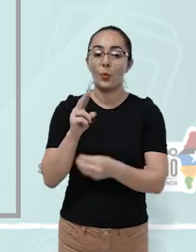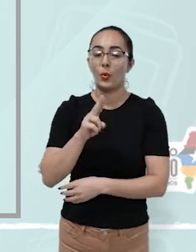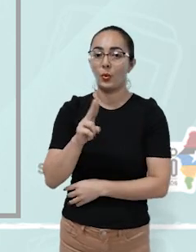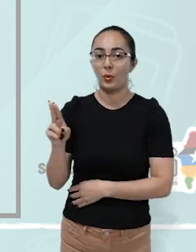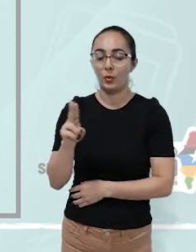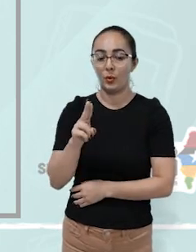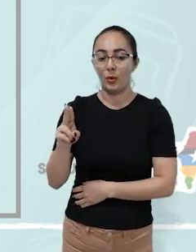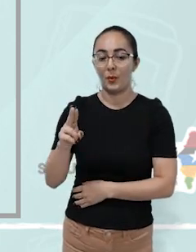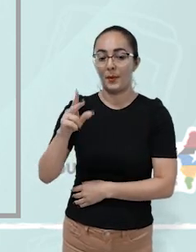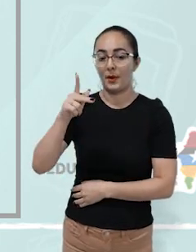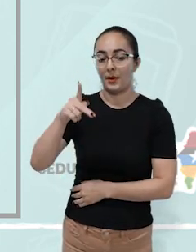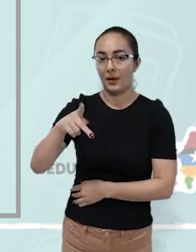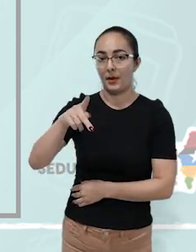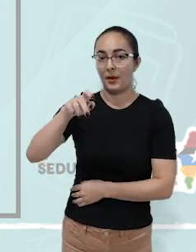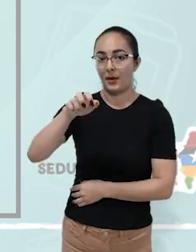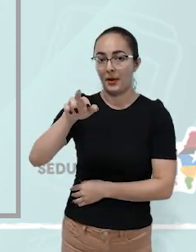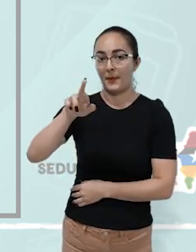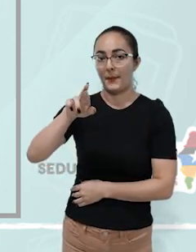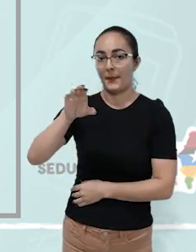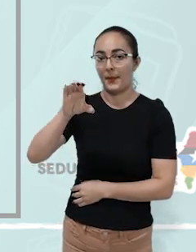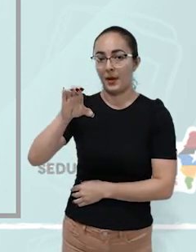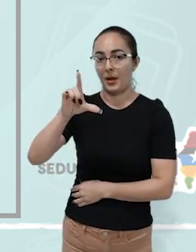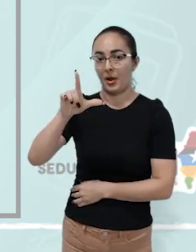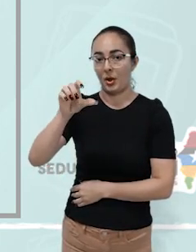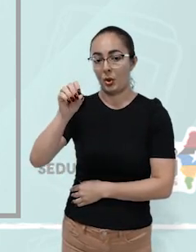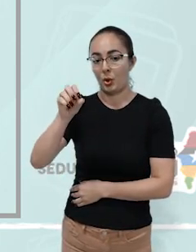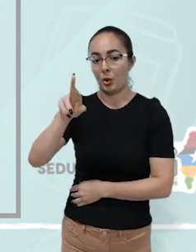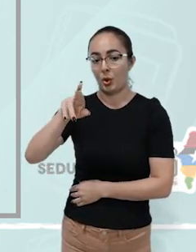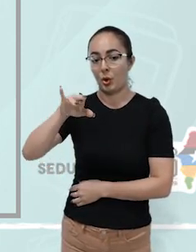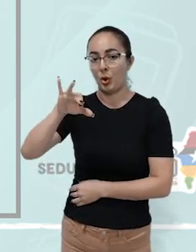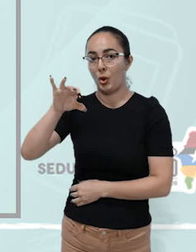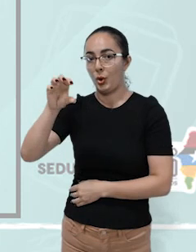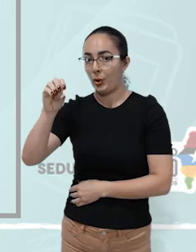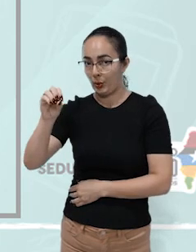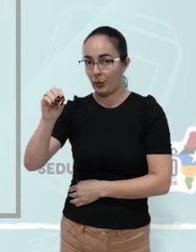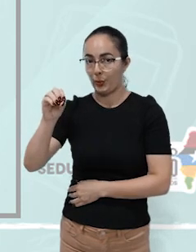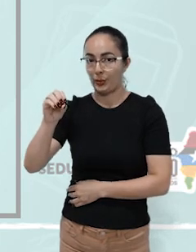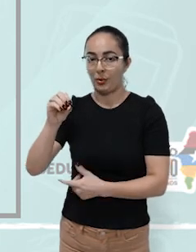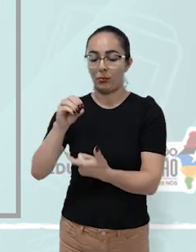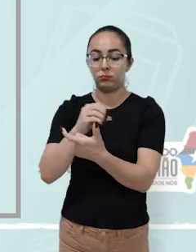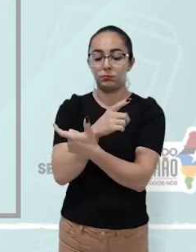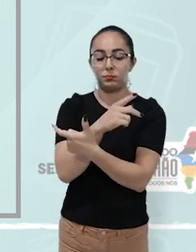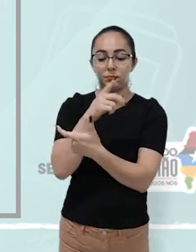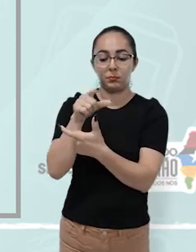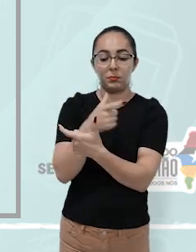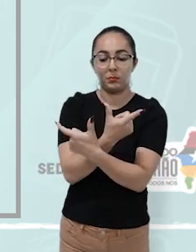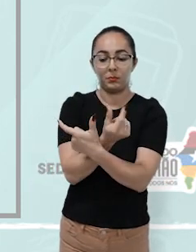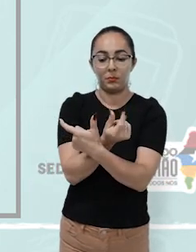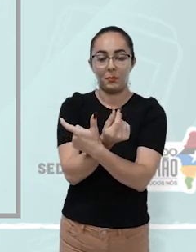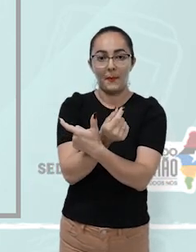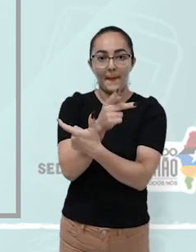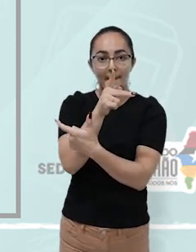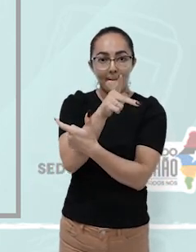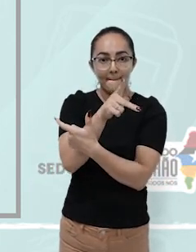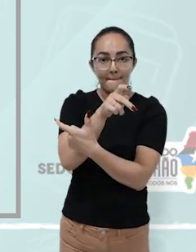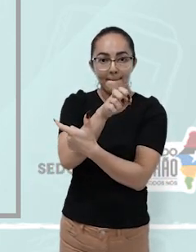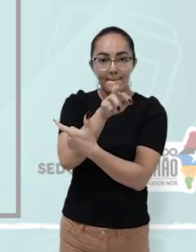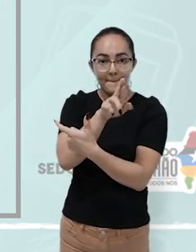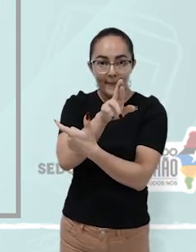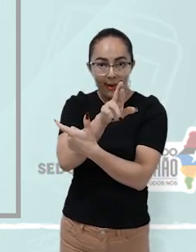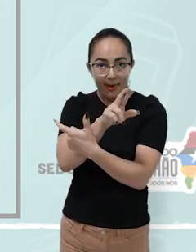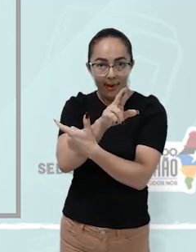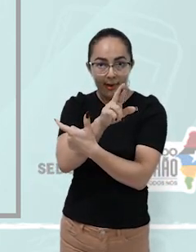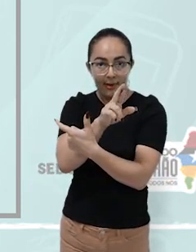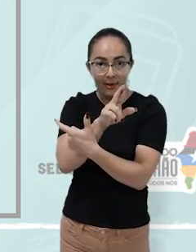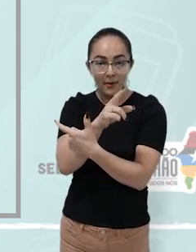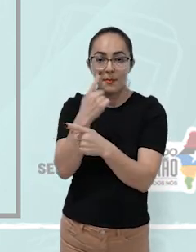perclórico. Então, usei o prefixo per antes do nome do elemento. Por quê? Porque ele tem um oxigênio a